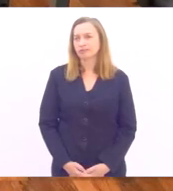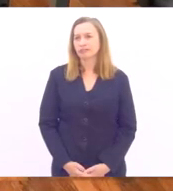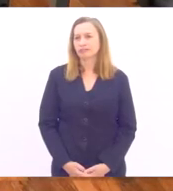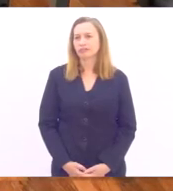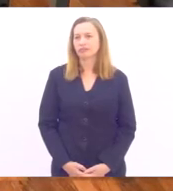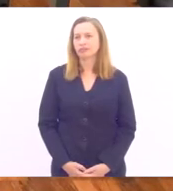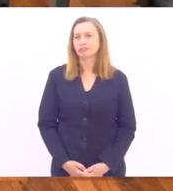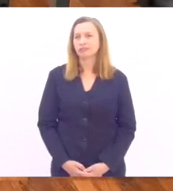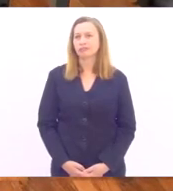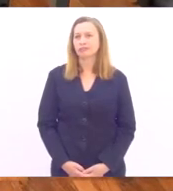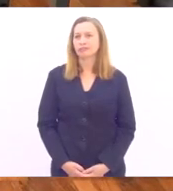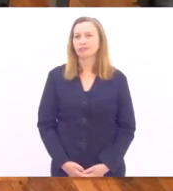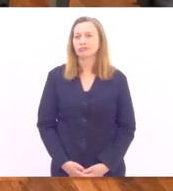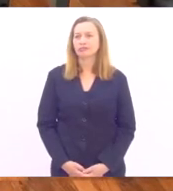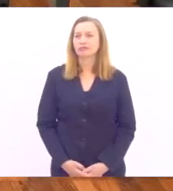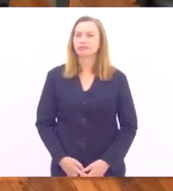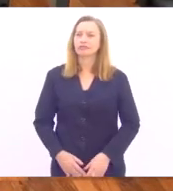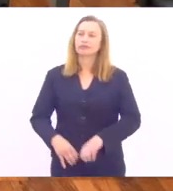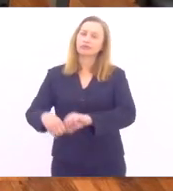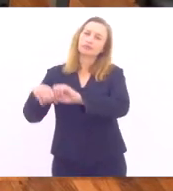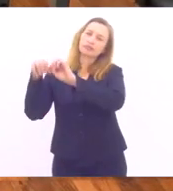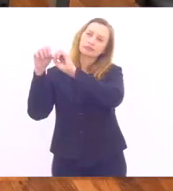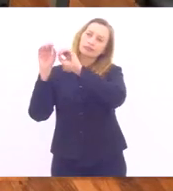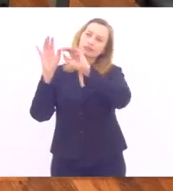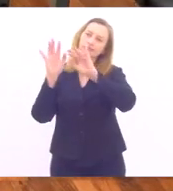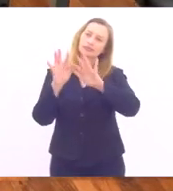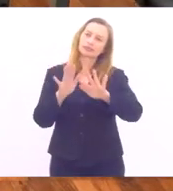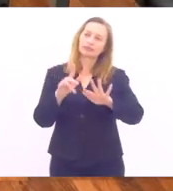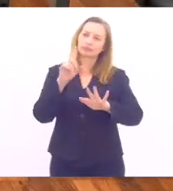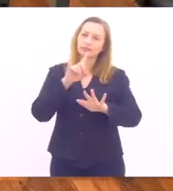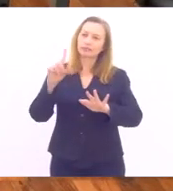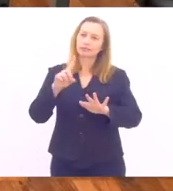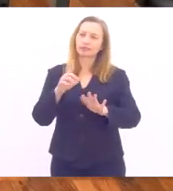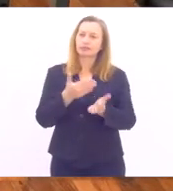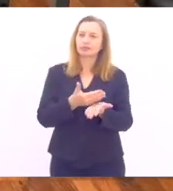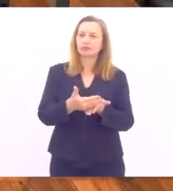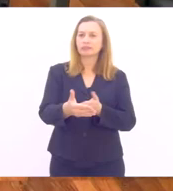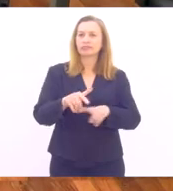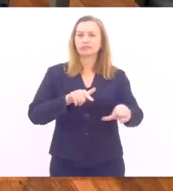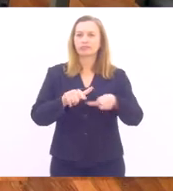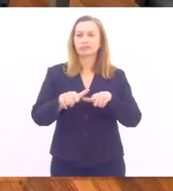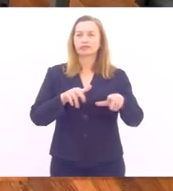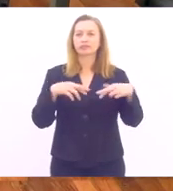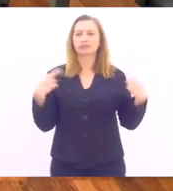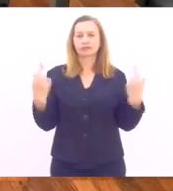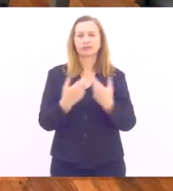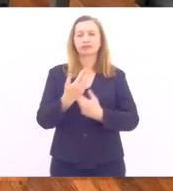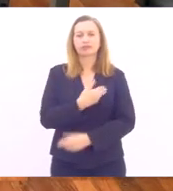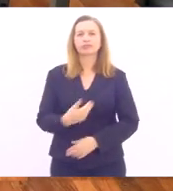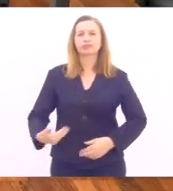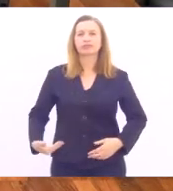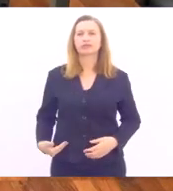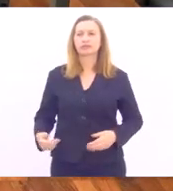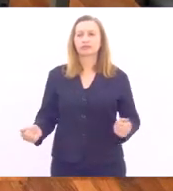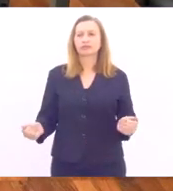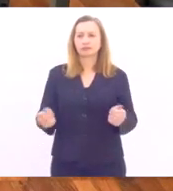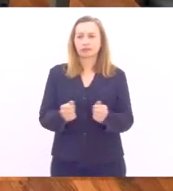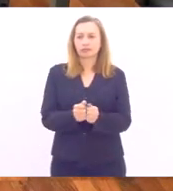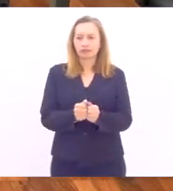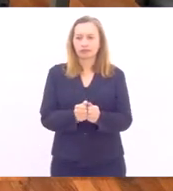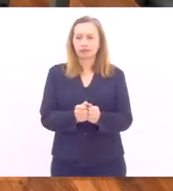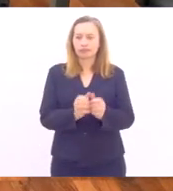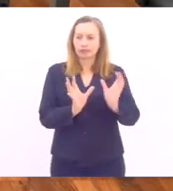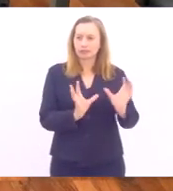Havendo número regimental, declaro abertos os trabalhos da audiência pública conjunta